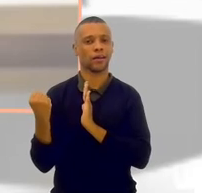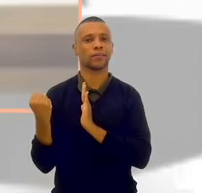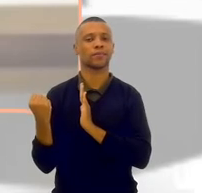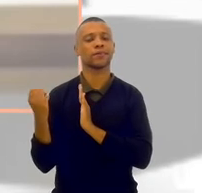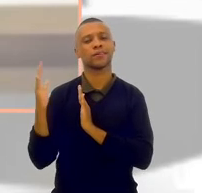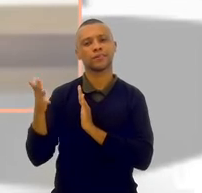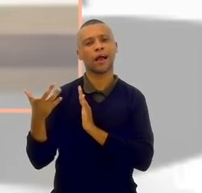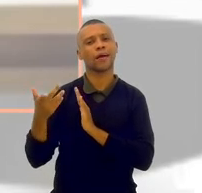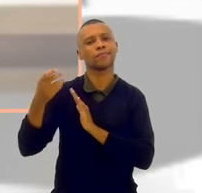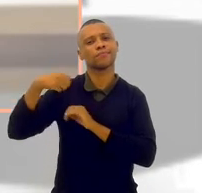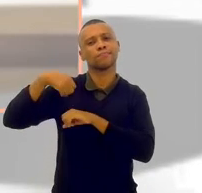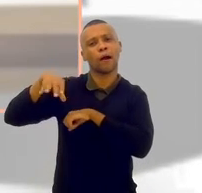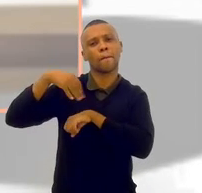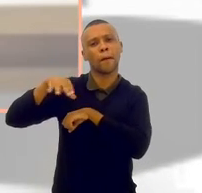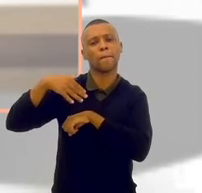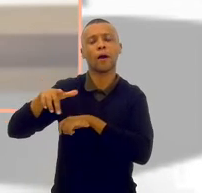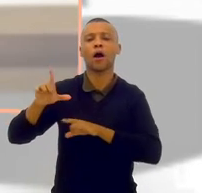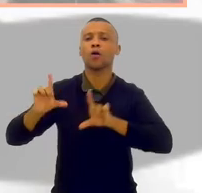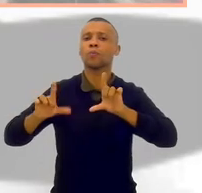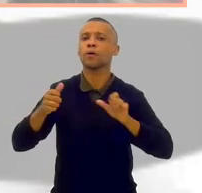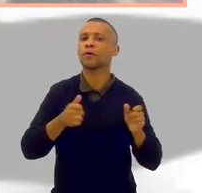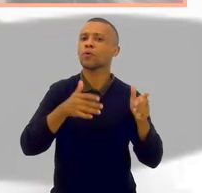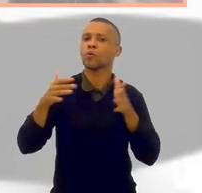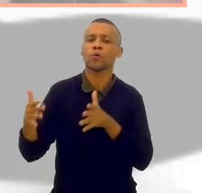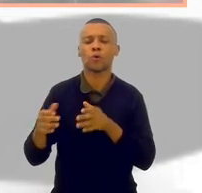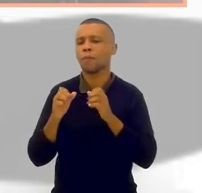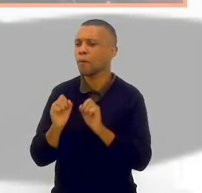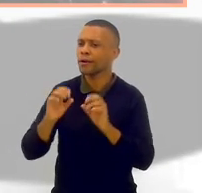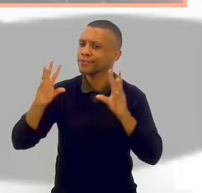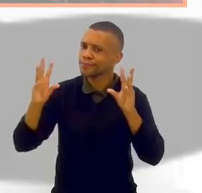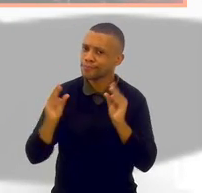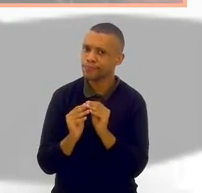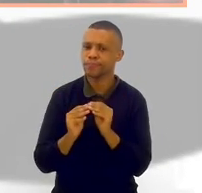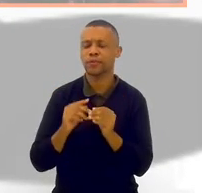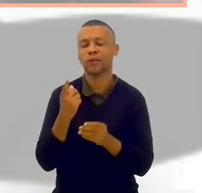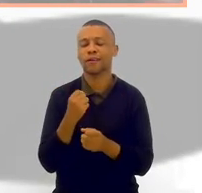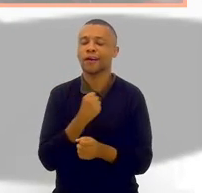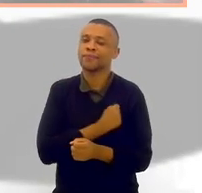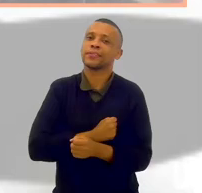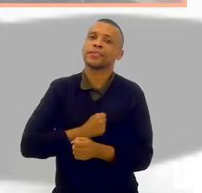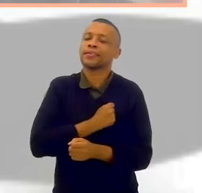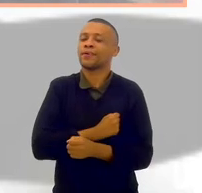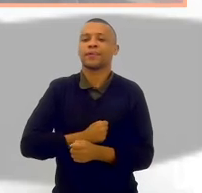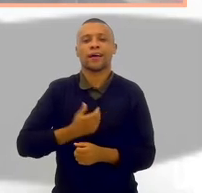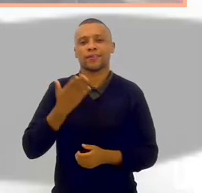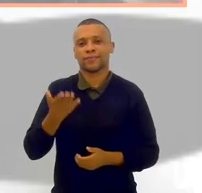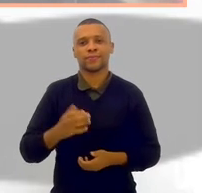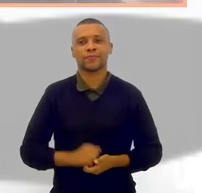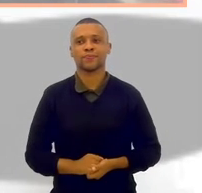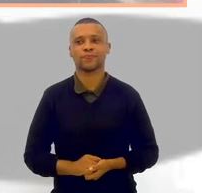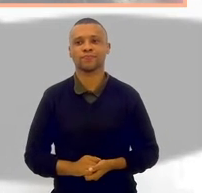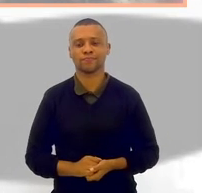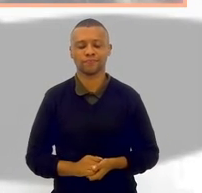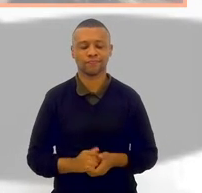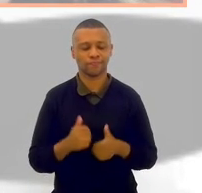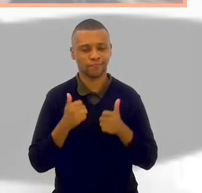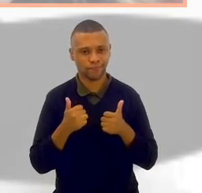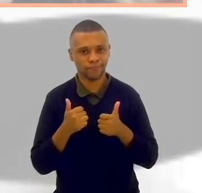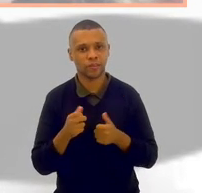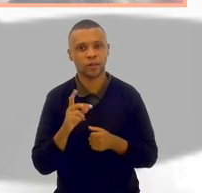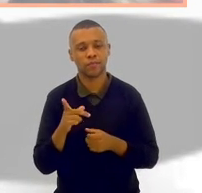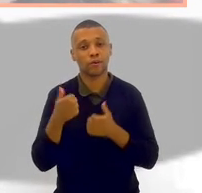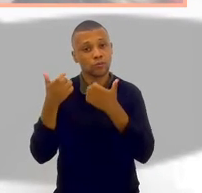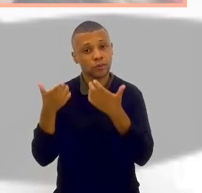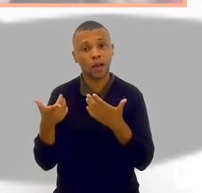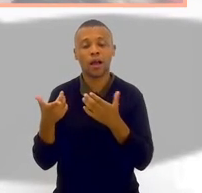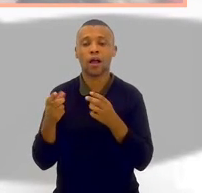já deixou durante o programa, o que mais que você pode dizer para a gente fechar e ficar morrendo de Sim. saudade de você? Tá, eu só vou